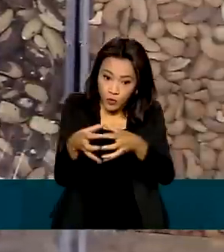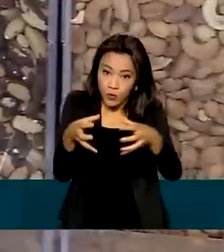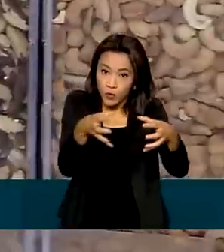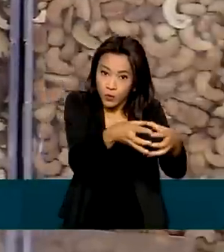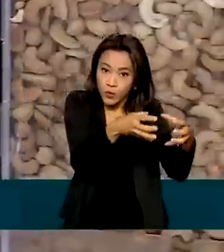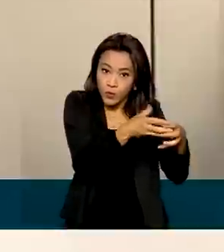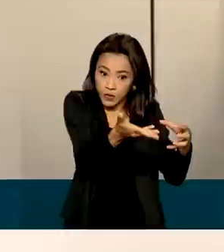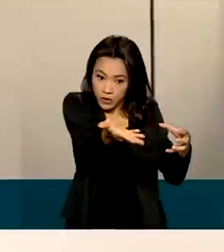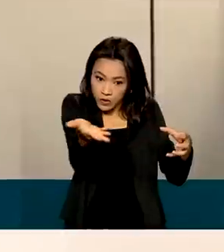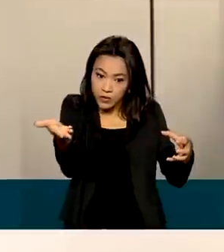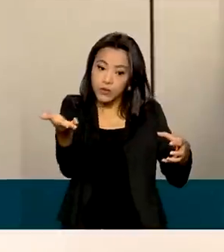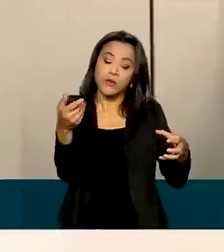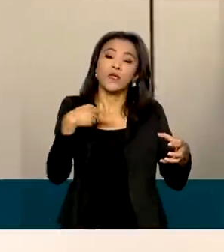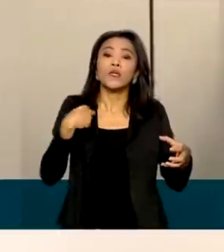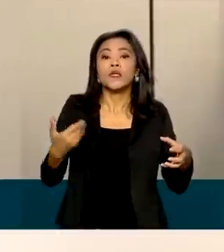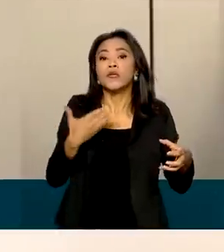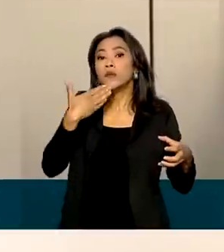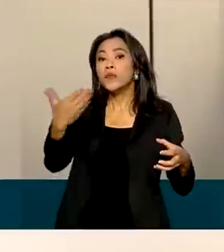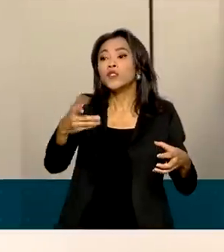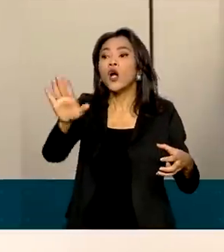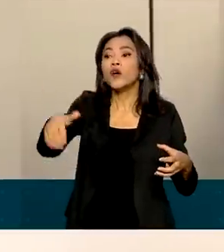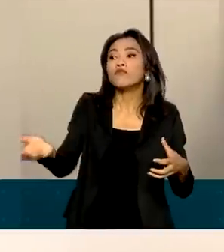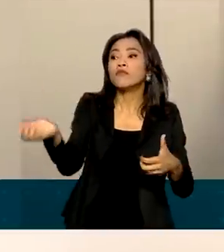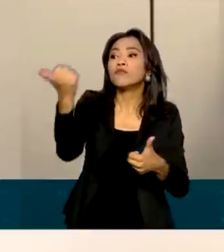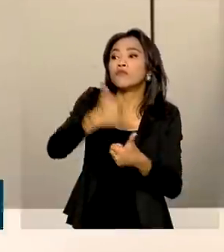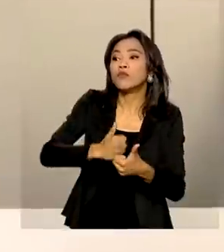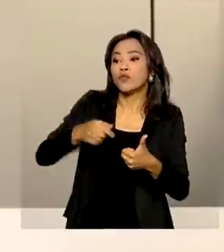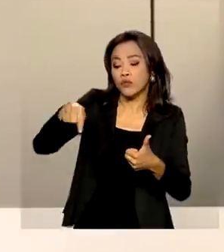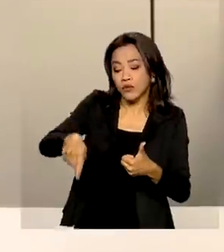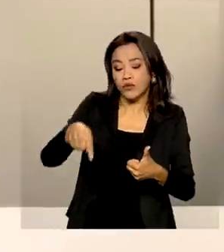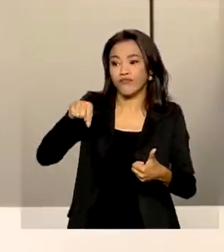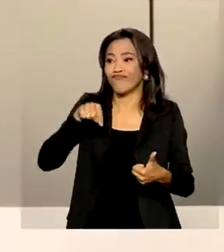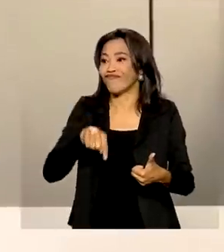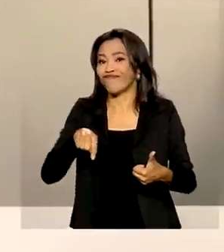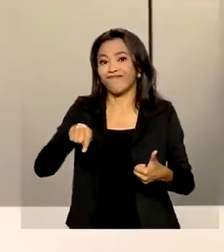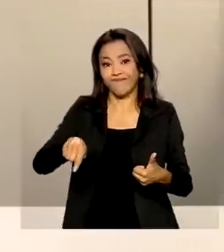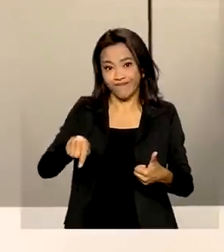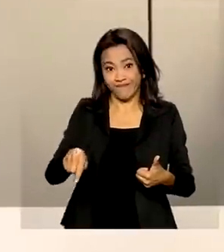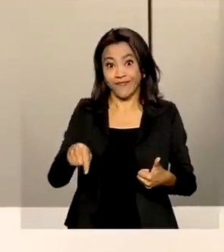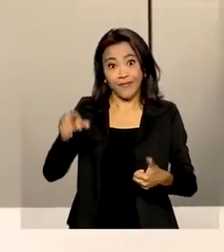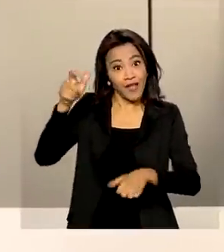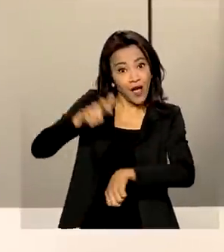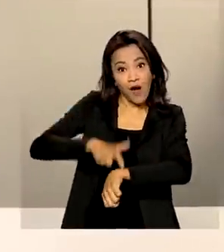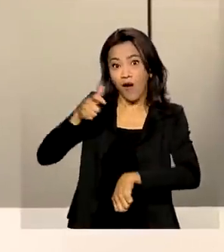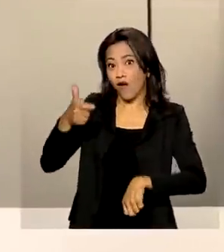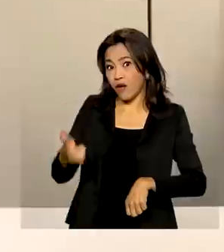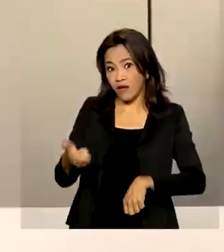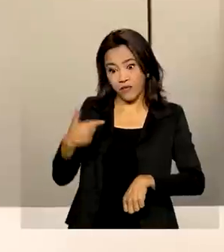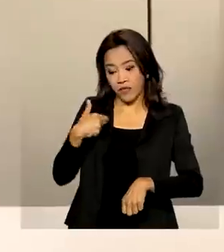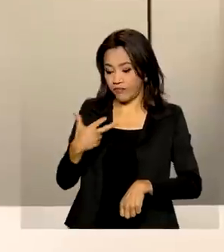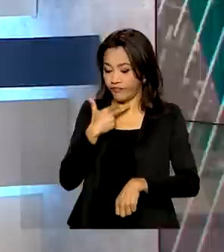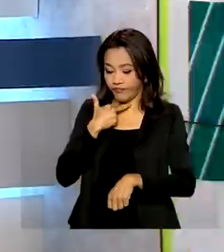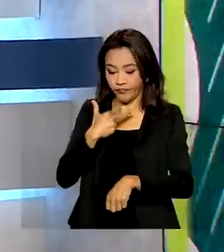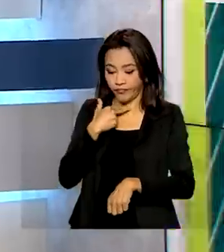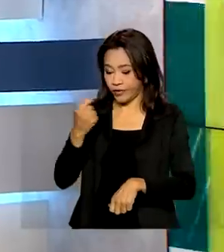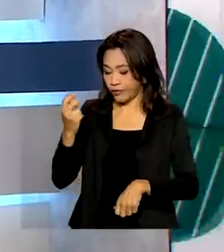produtos e solicitar uma substituição desses produtos ali de imediato no ponto de